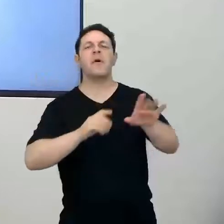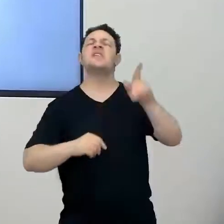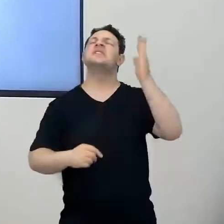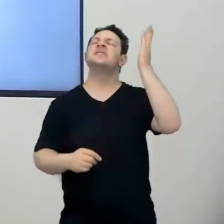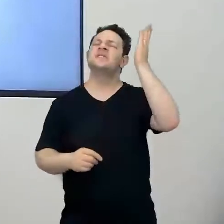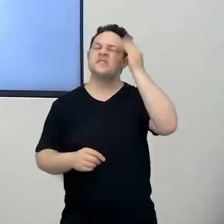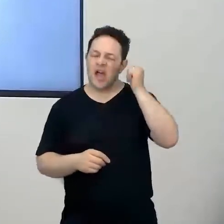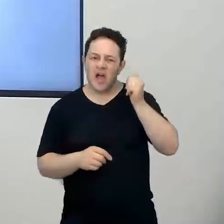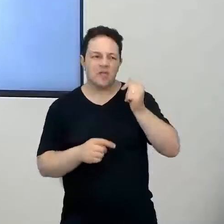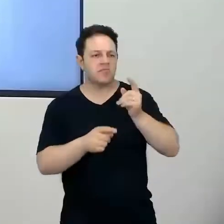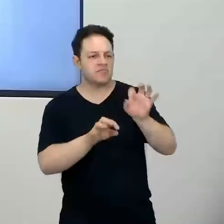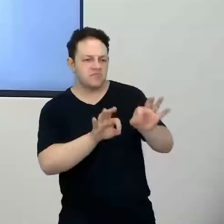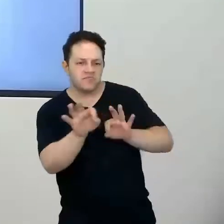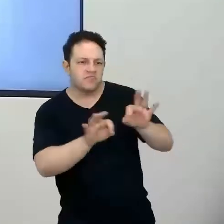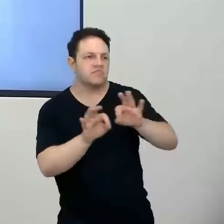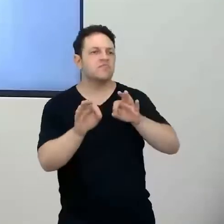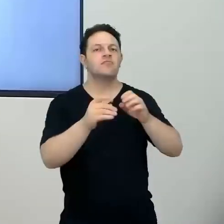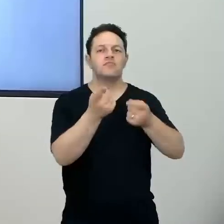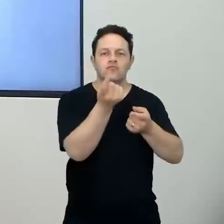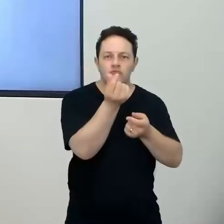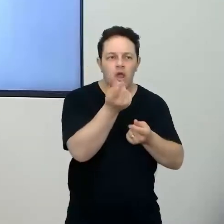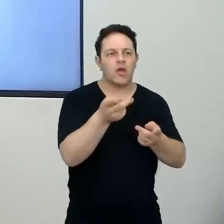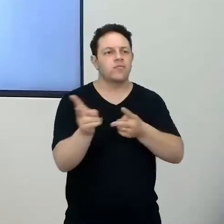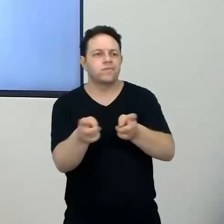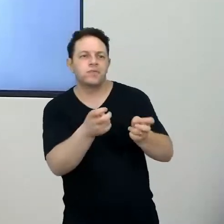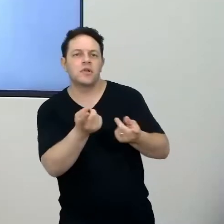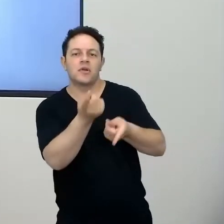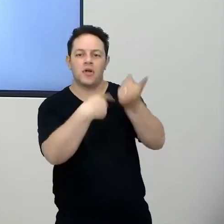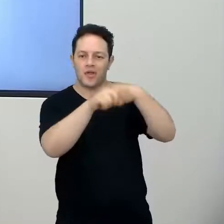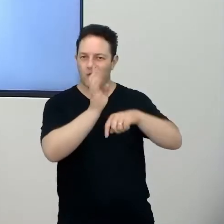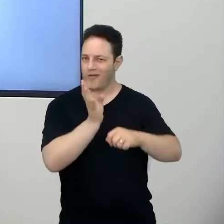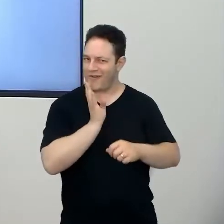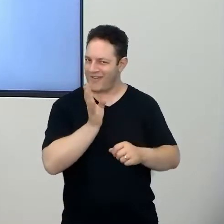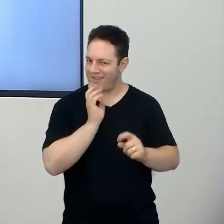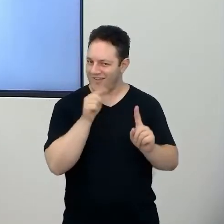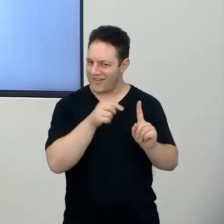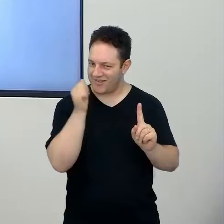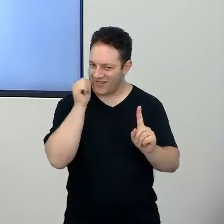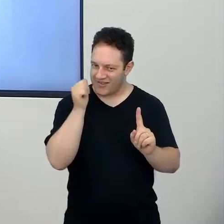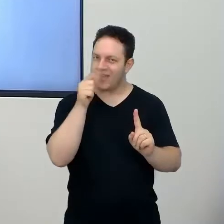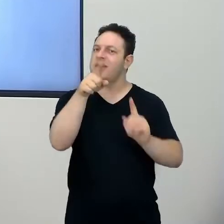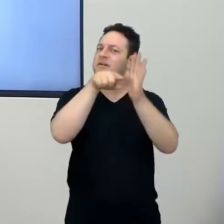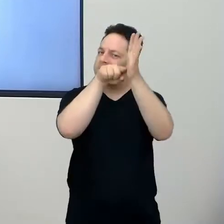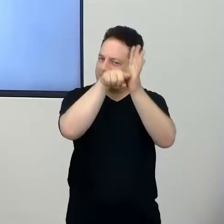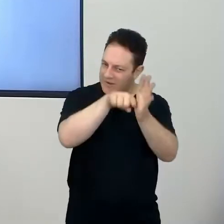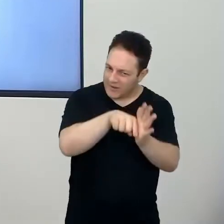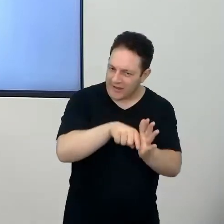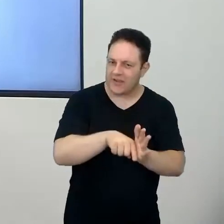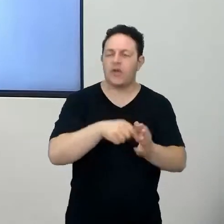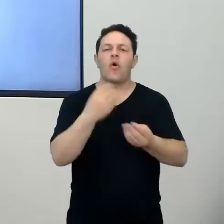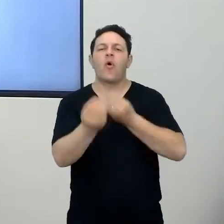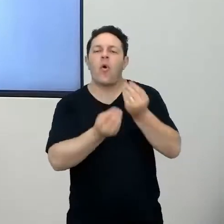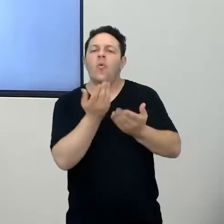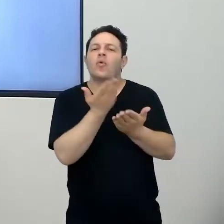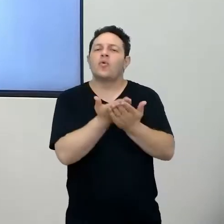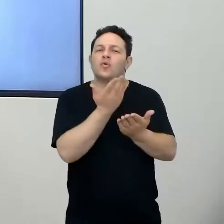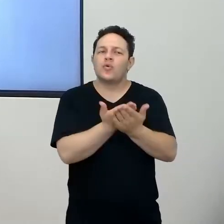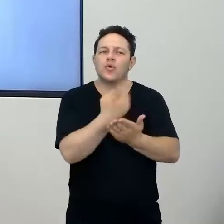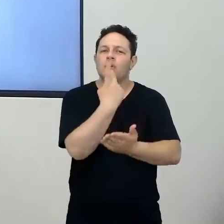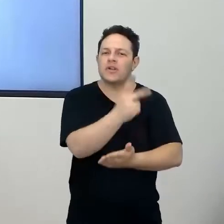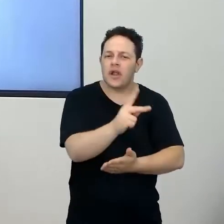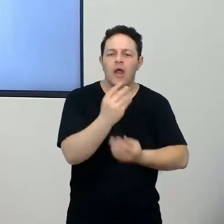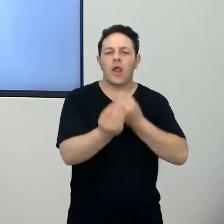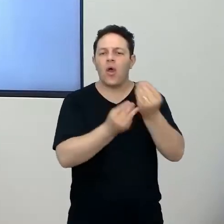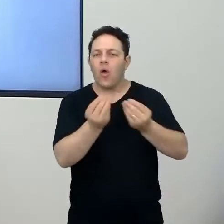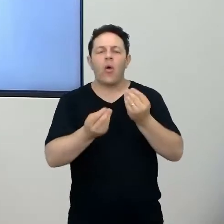sabe empreender, né? Então, você sabe de quem eu estou falando, pesquisa a respeito dela, né, sobre os estudos que ela faz, como